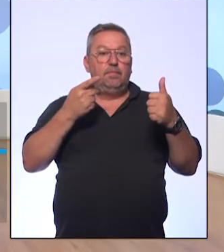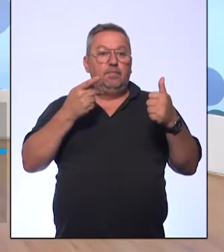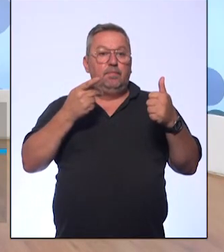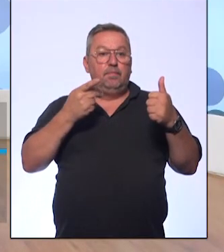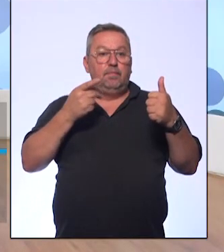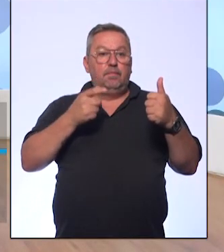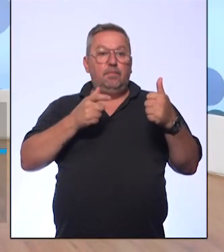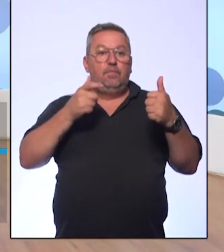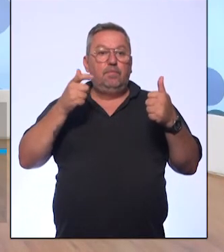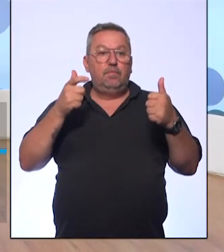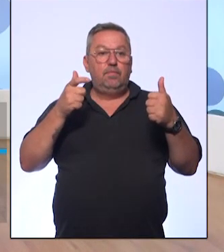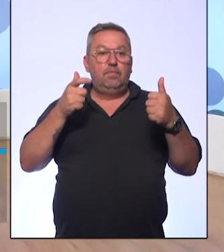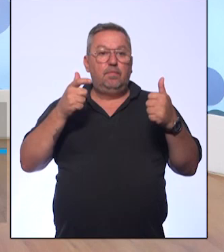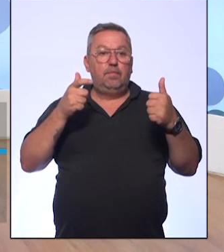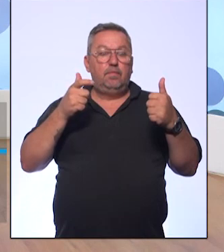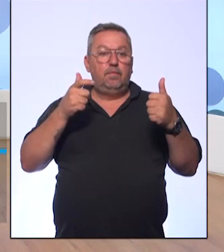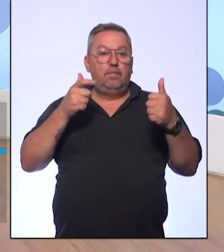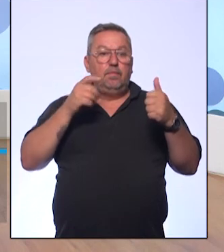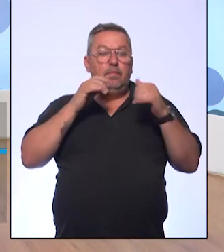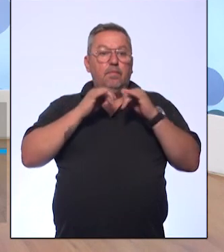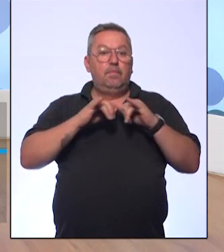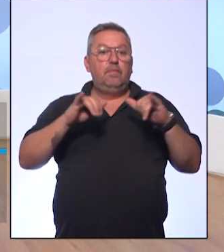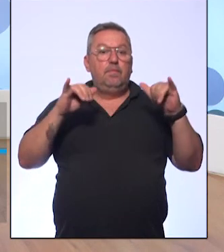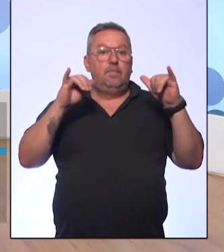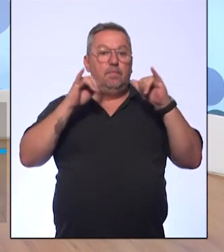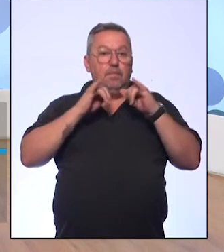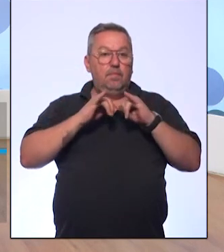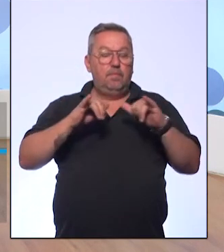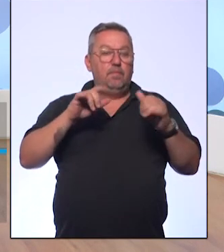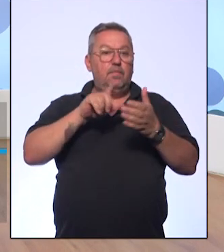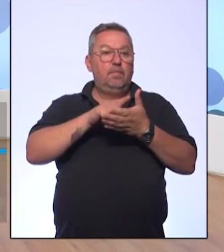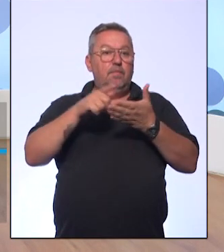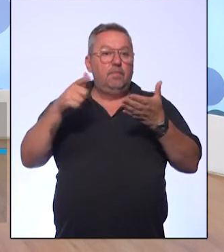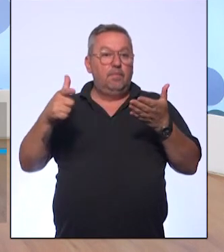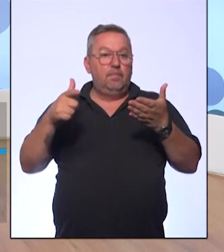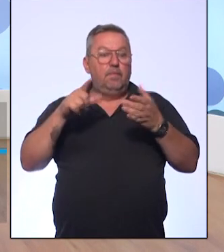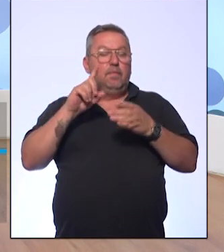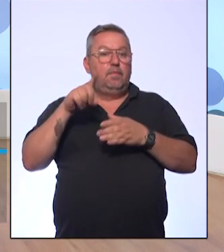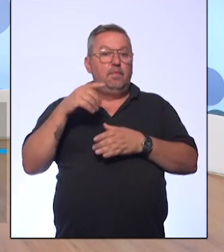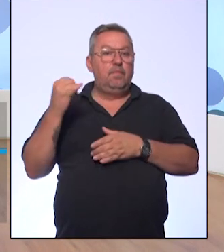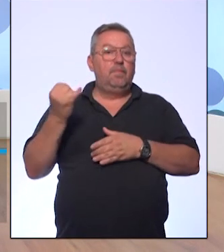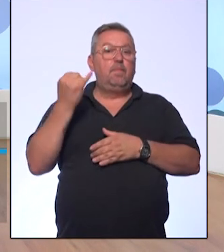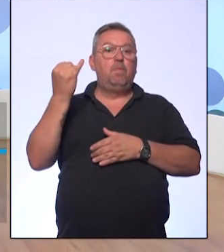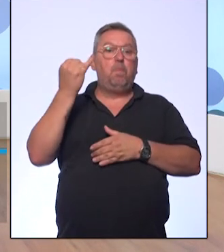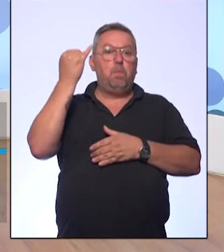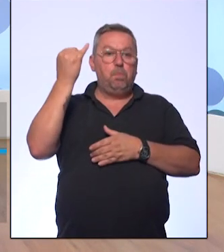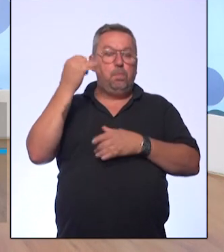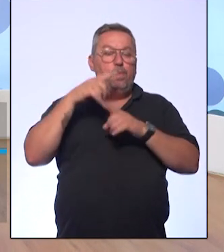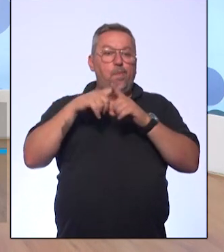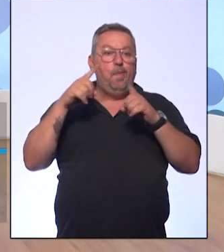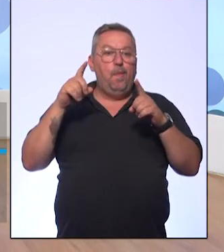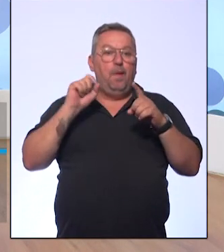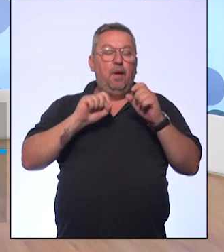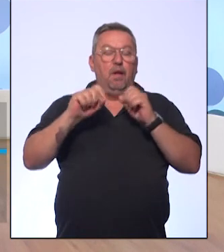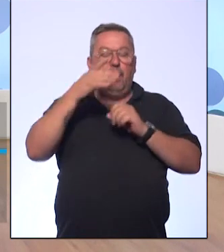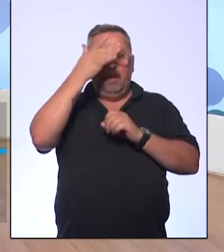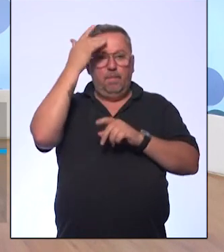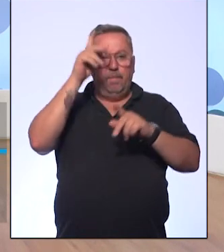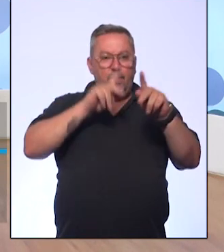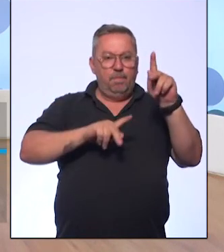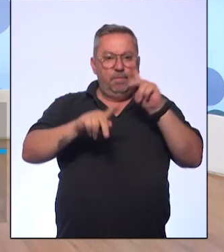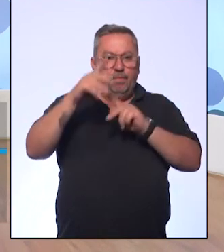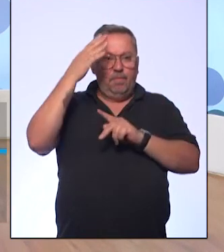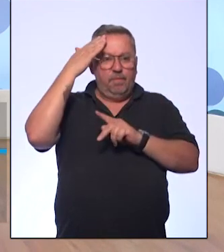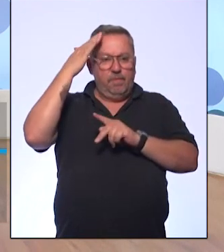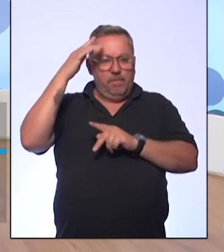a maioria colocou que a notícia, que o jornal, né, foi fundamental aí para que a população soubesse